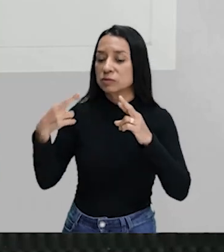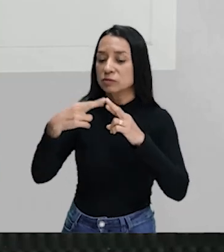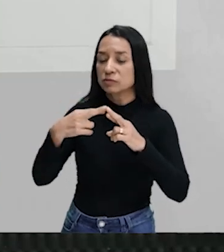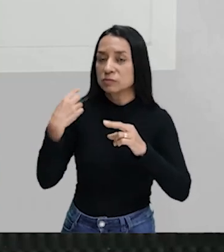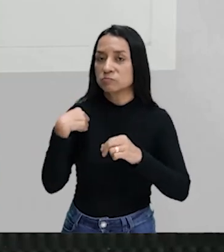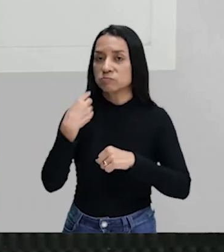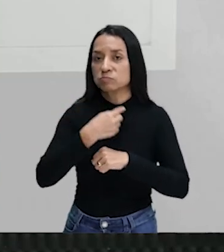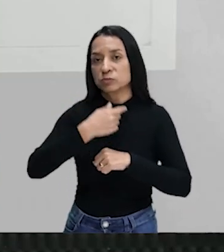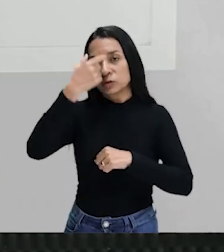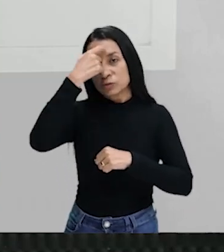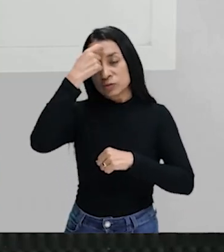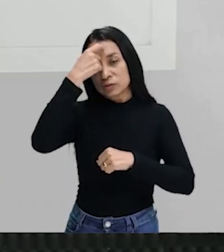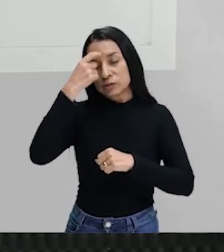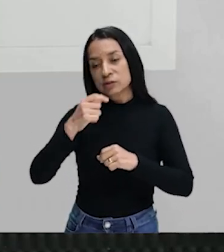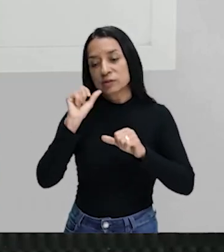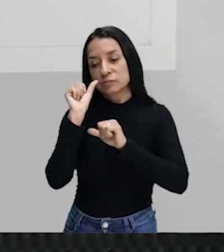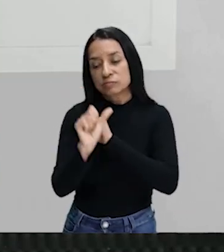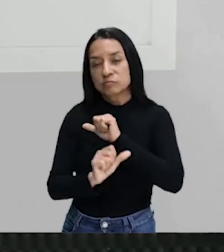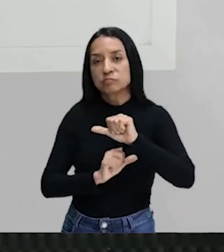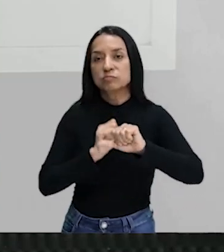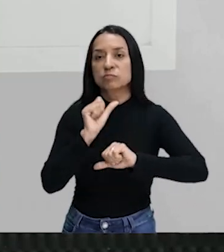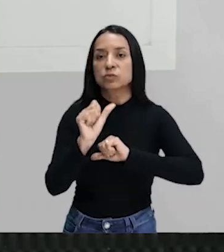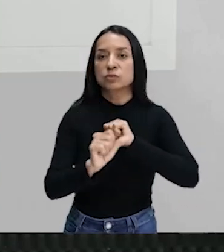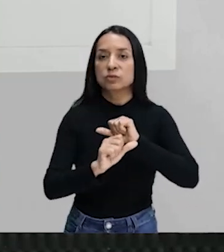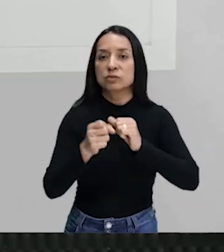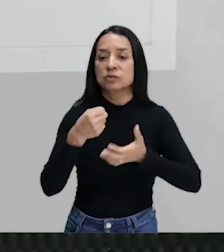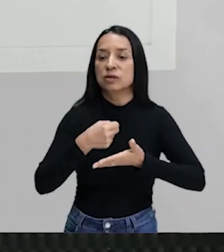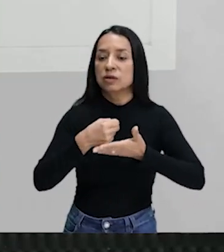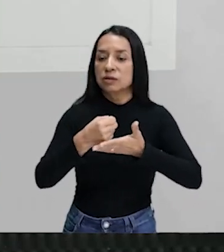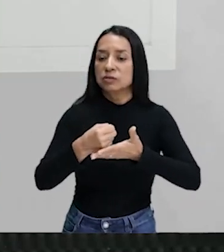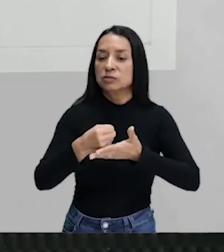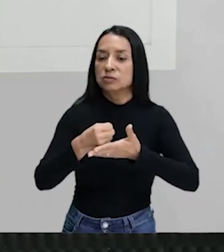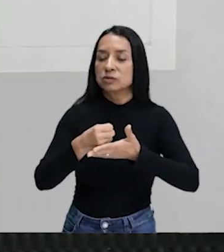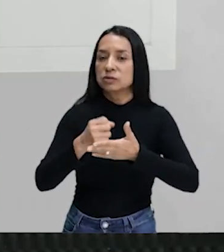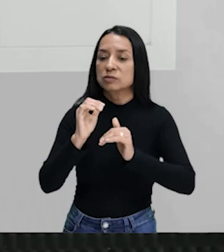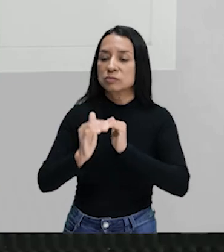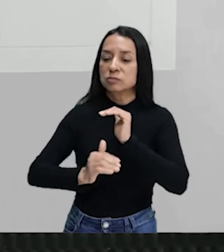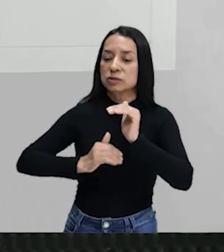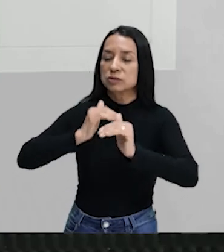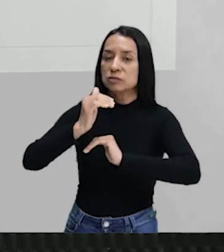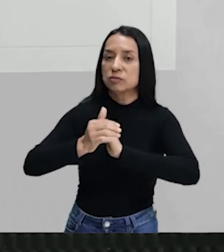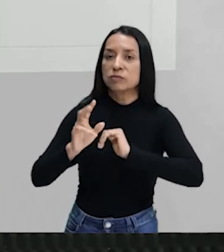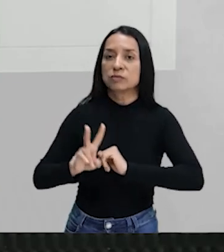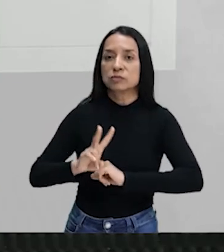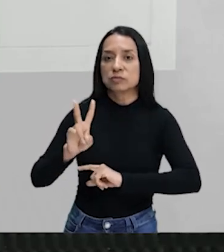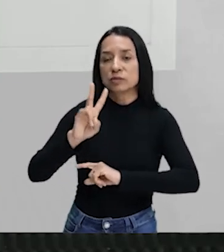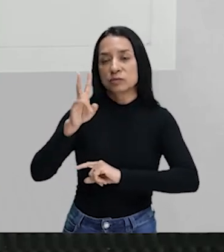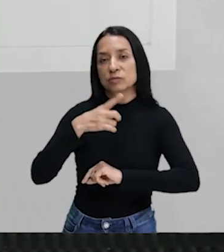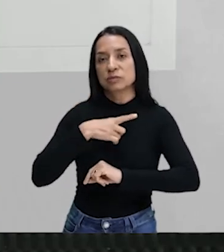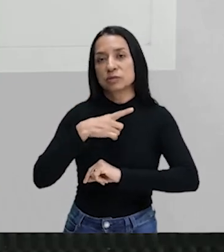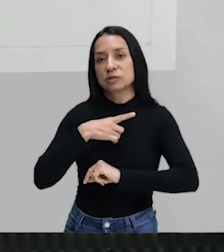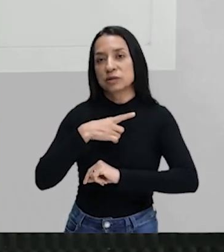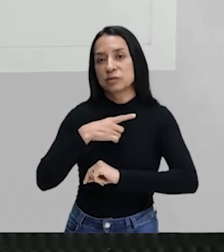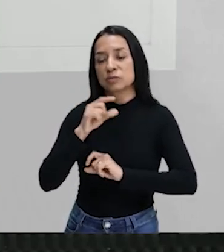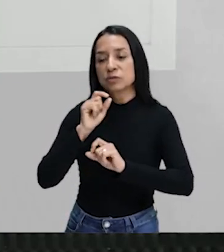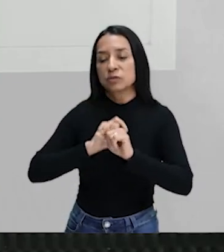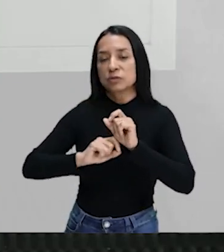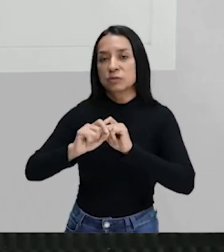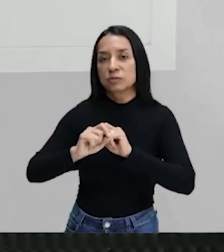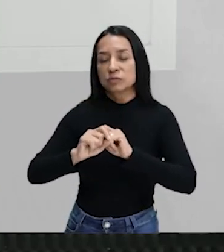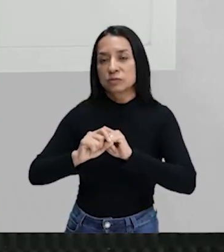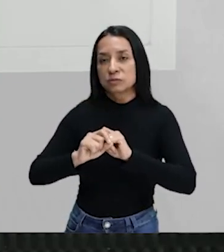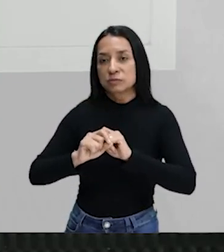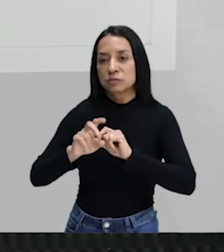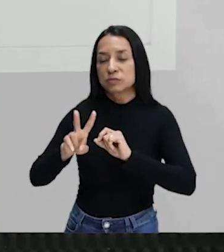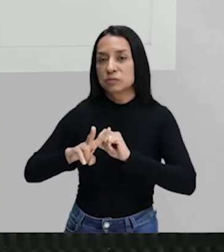professor, então elas vão se tornando, né, elas vão ajudando e vão constituindo os valores, e isso. Nós temos o lado aqui dos valores, nós